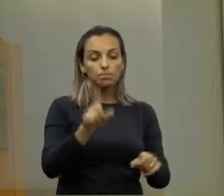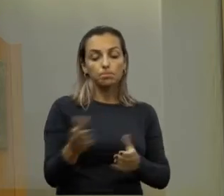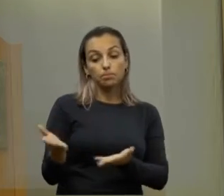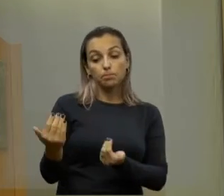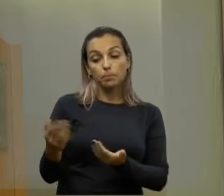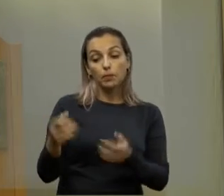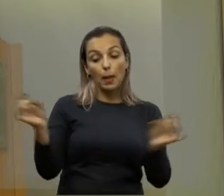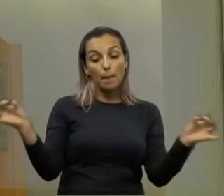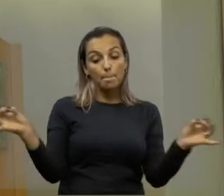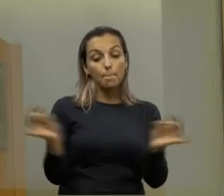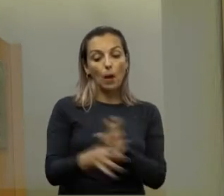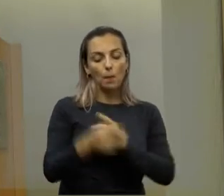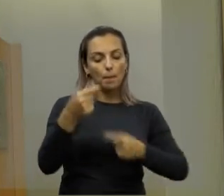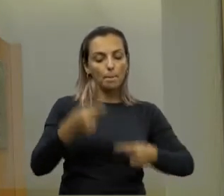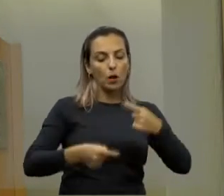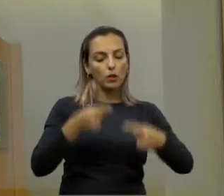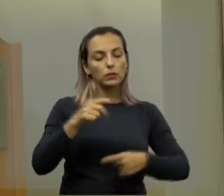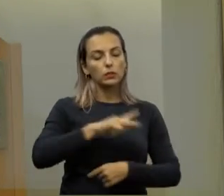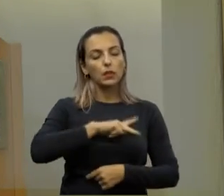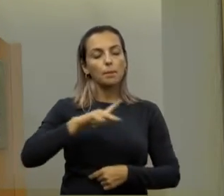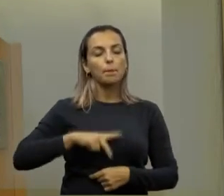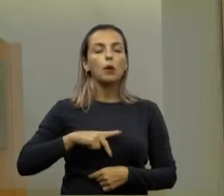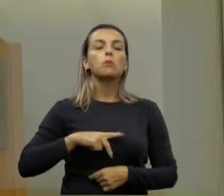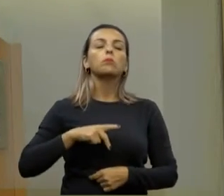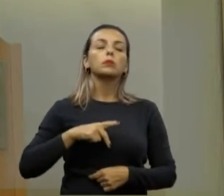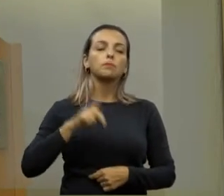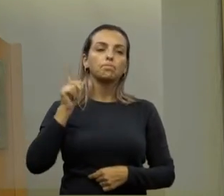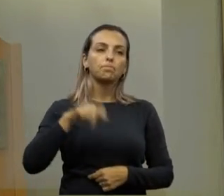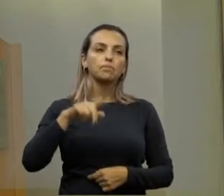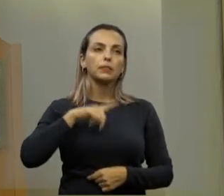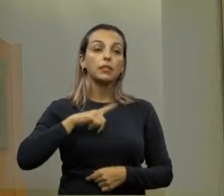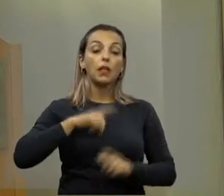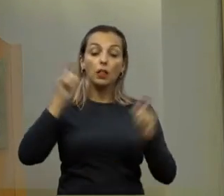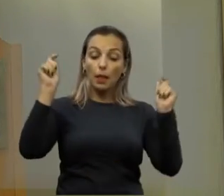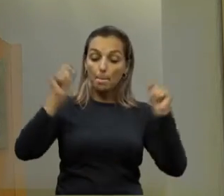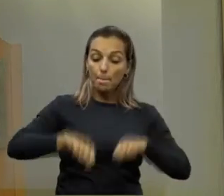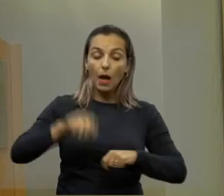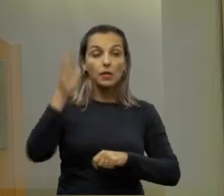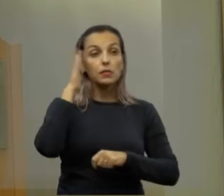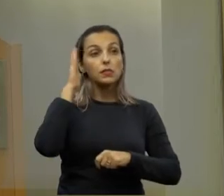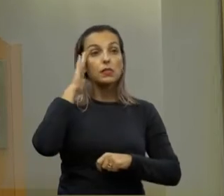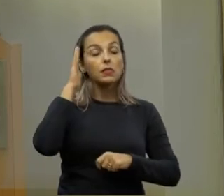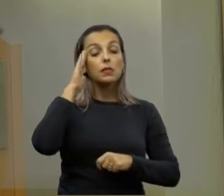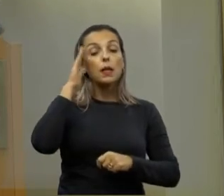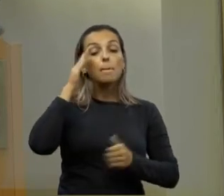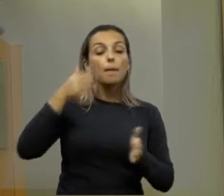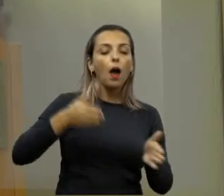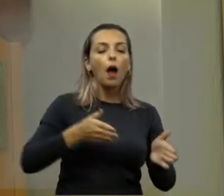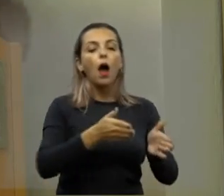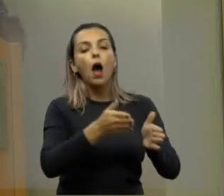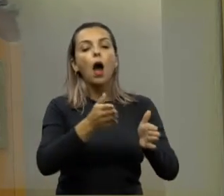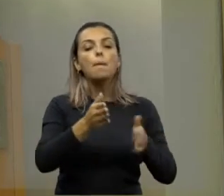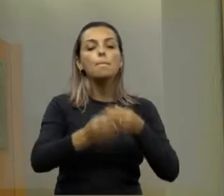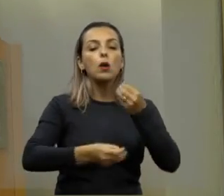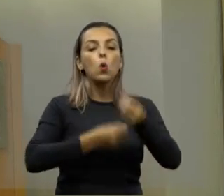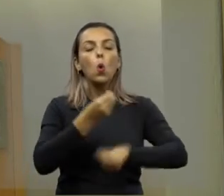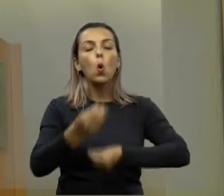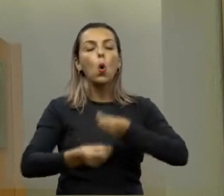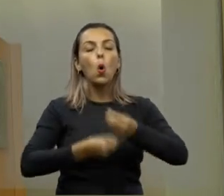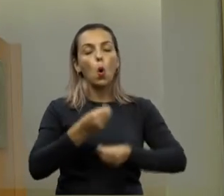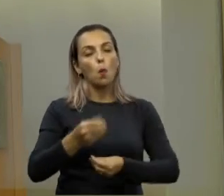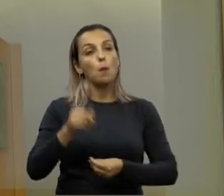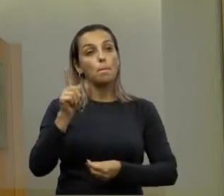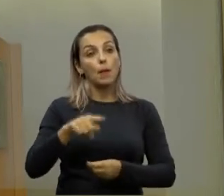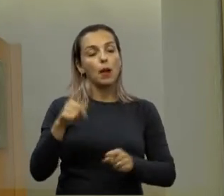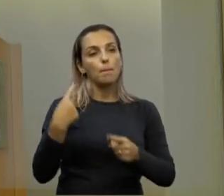assim está pronta para debater política pública Sim ela tem a capacidade e para onde ela quer levar a cidade porque a juventude vive a cidade